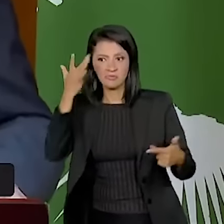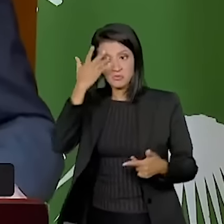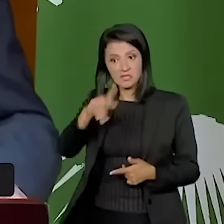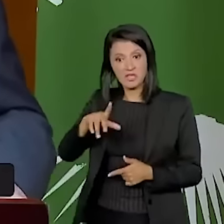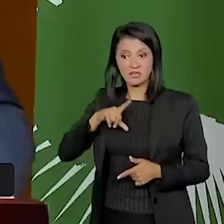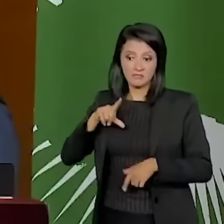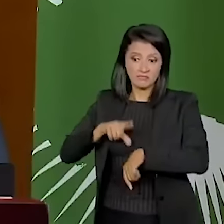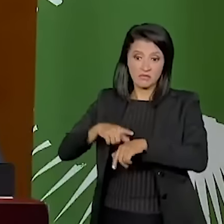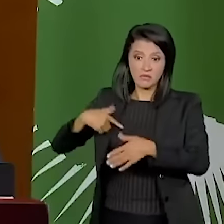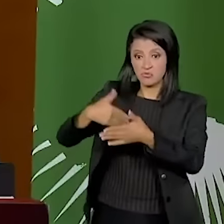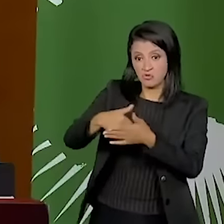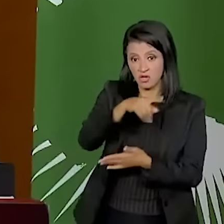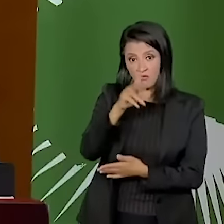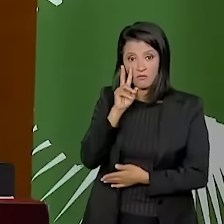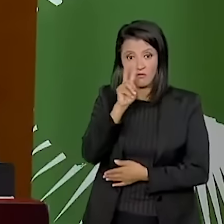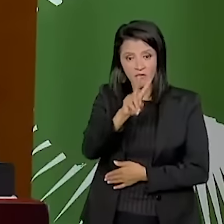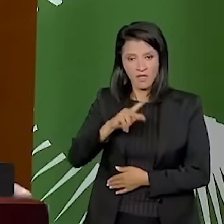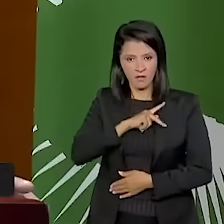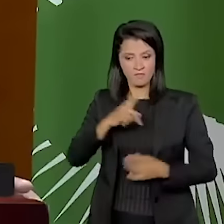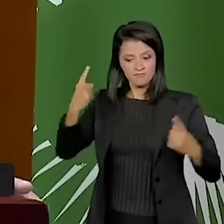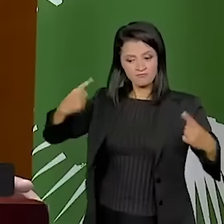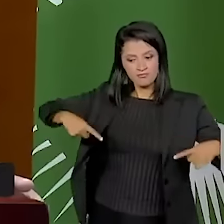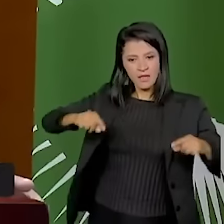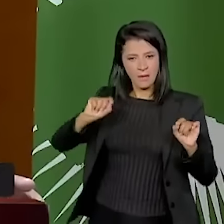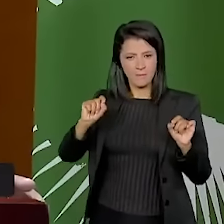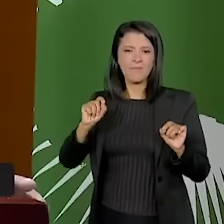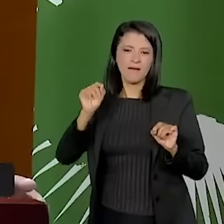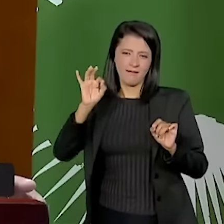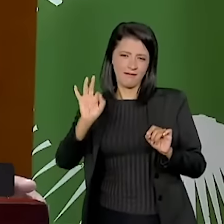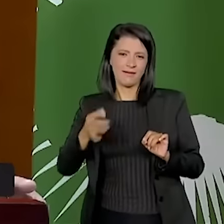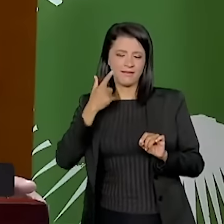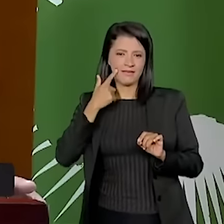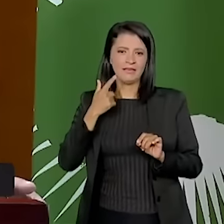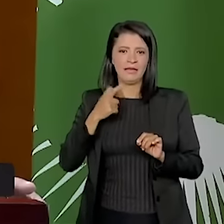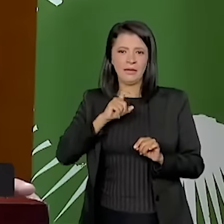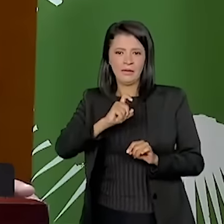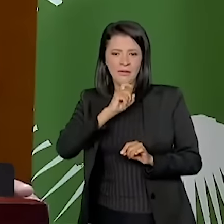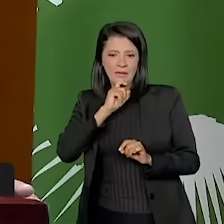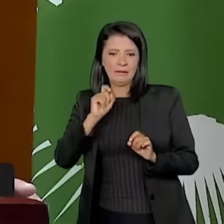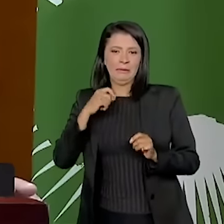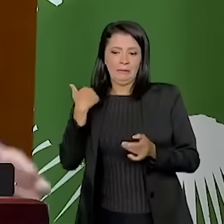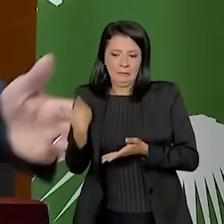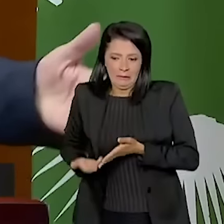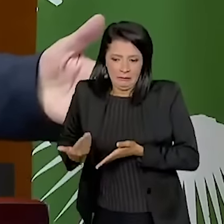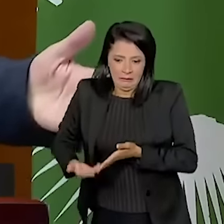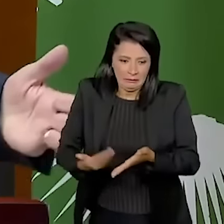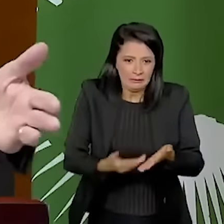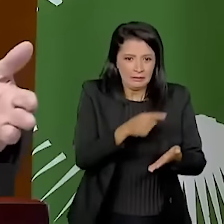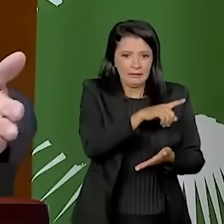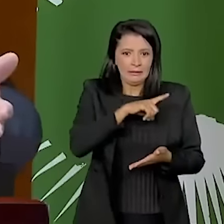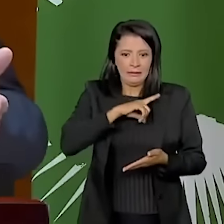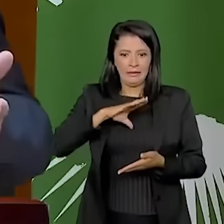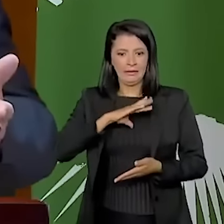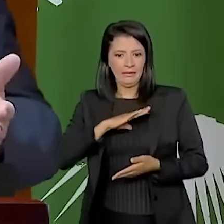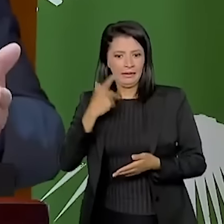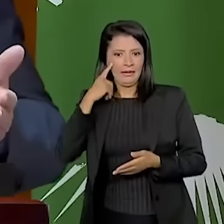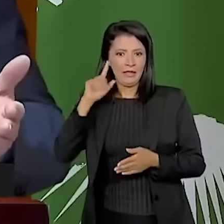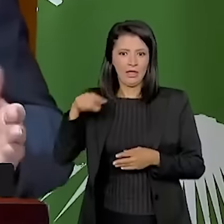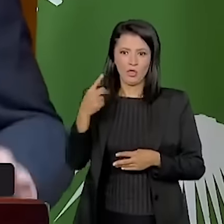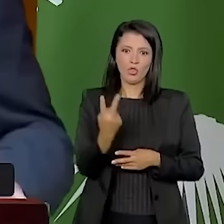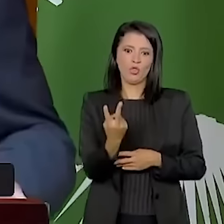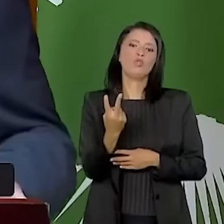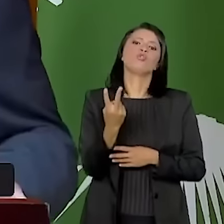hoje. Mas, de qualquer forma, depois de um longo e tenebroso inverno, de perder tantos jogos seguidos, já que é dois